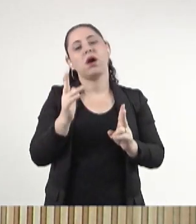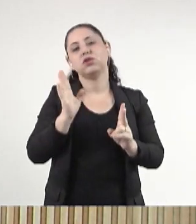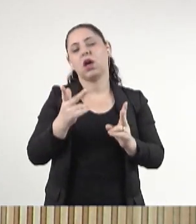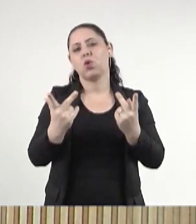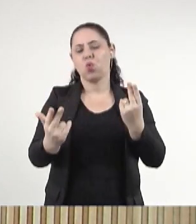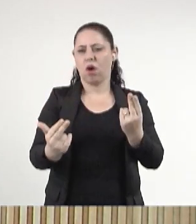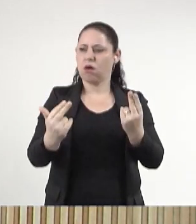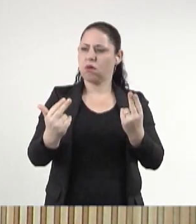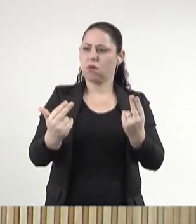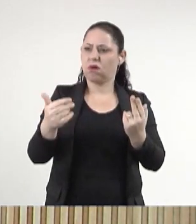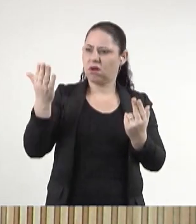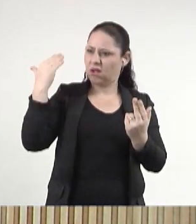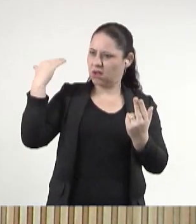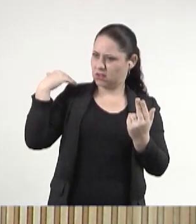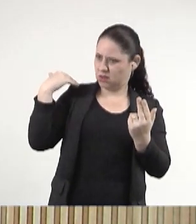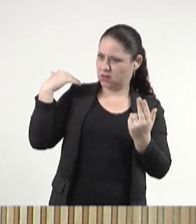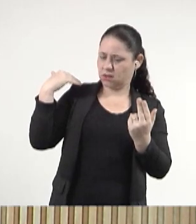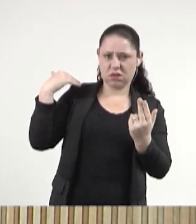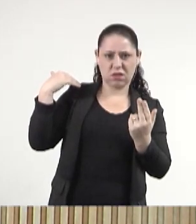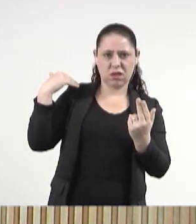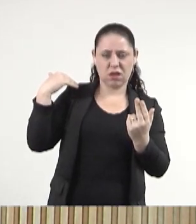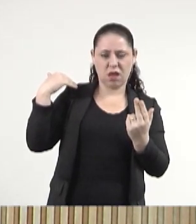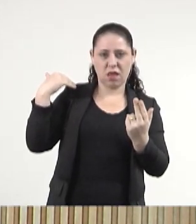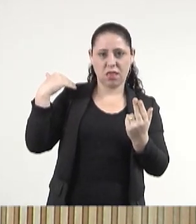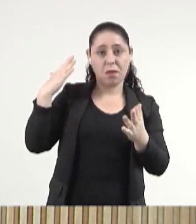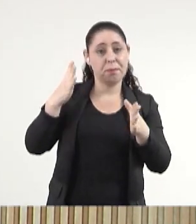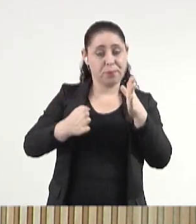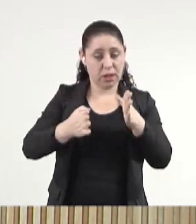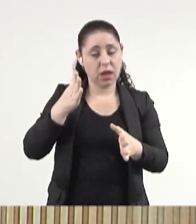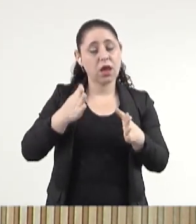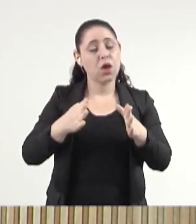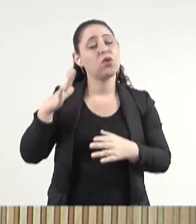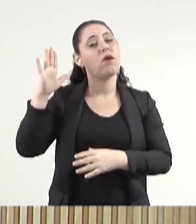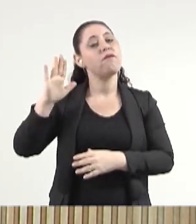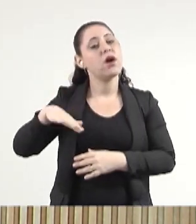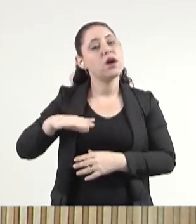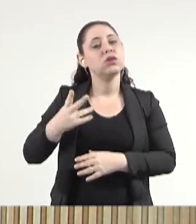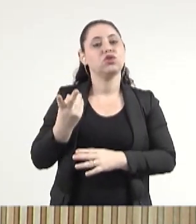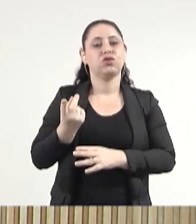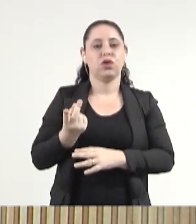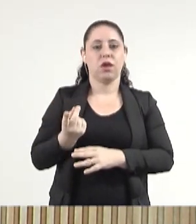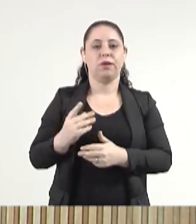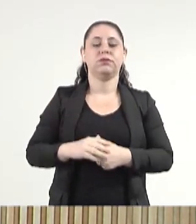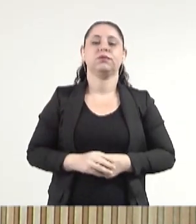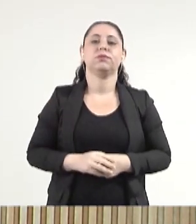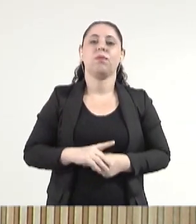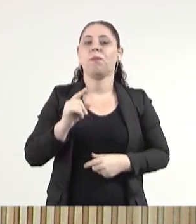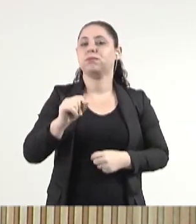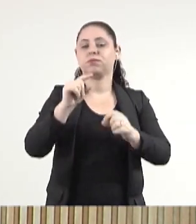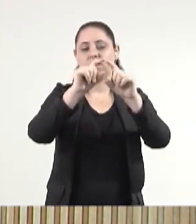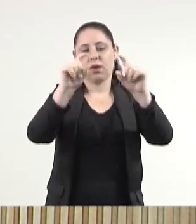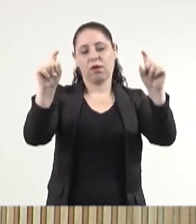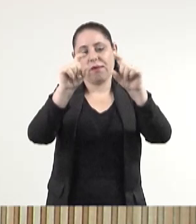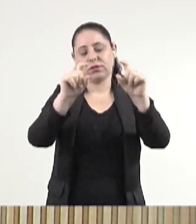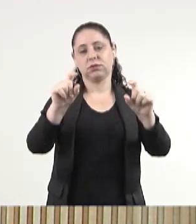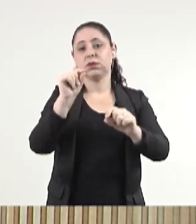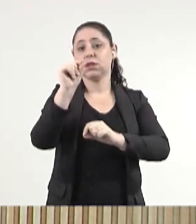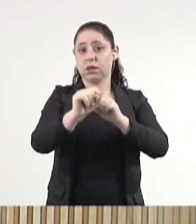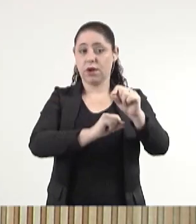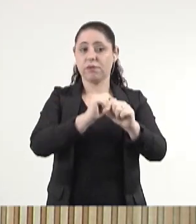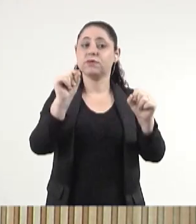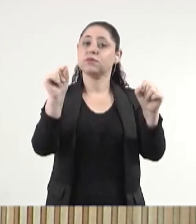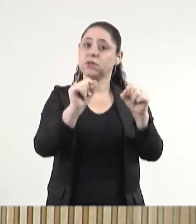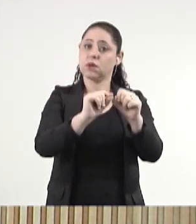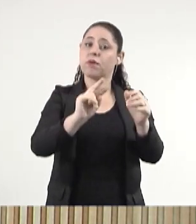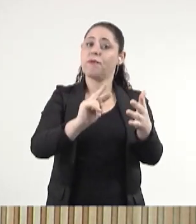praticado por aquela loja bem antes dessas temporadas de ofertas, né? Então, o que diz o texto também? Quem